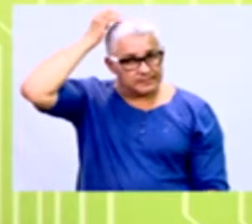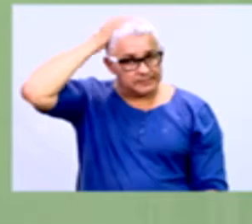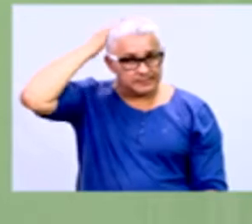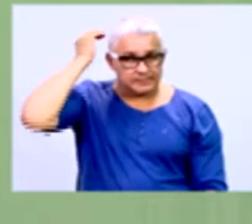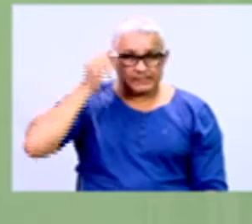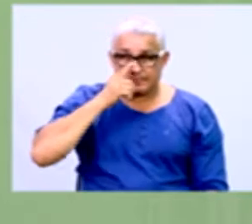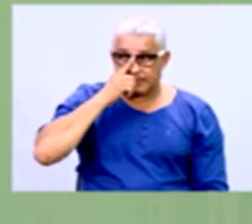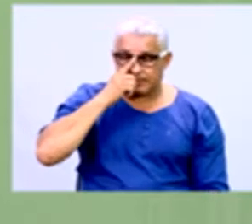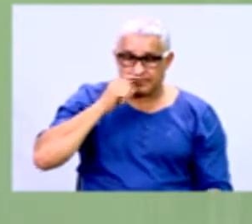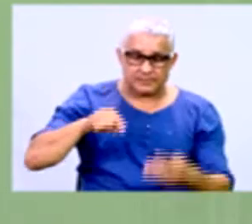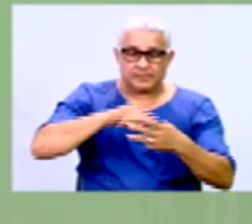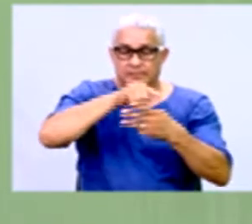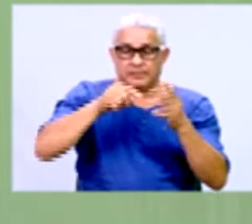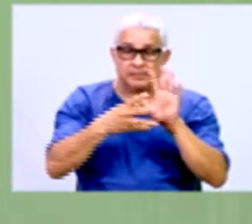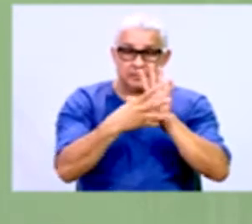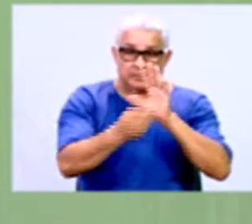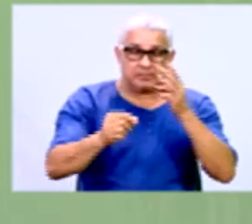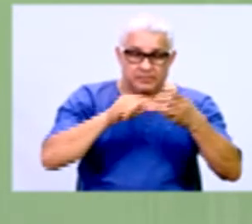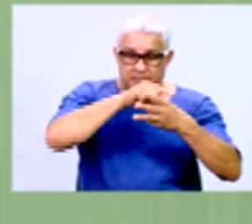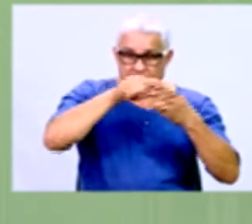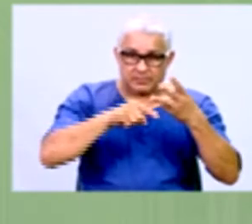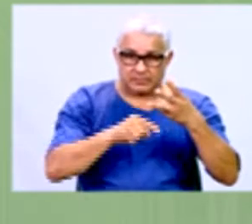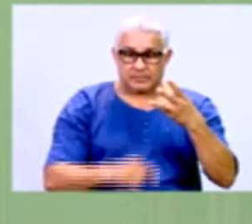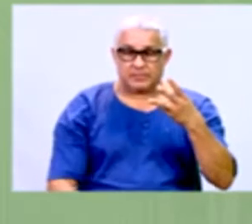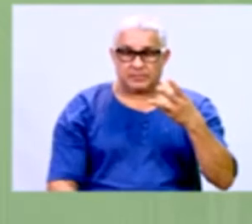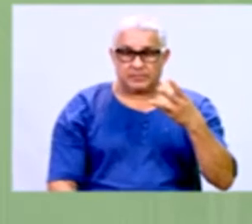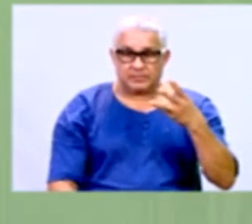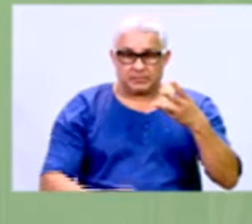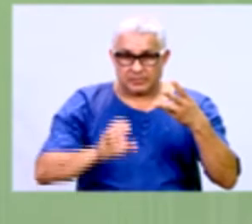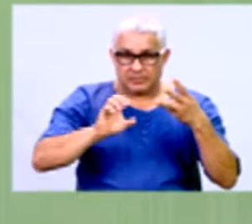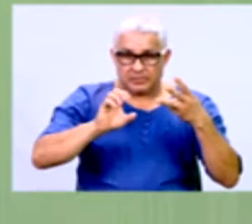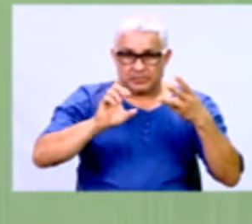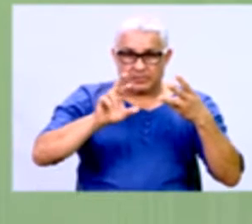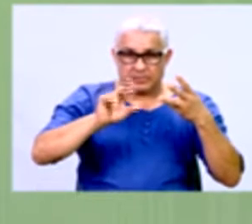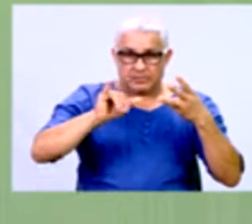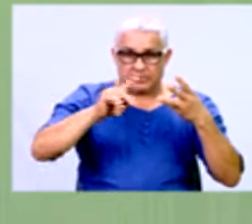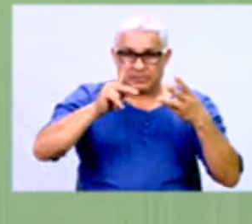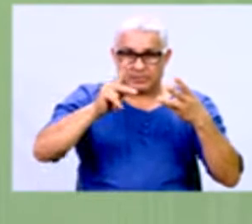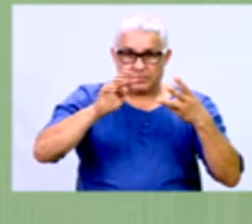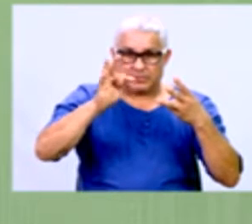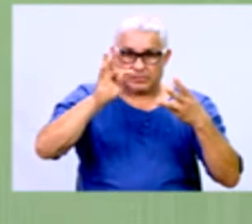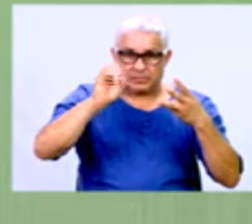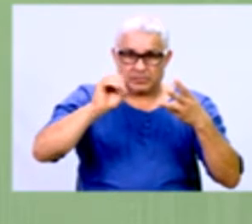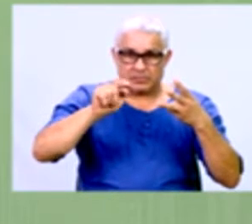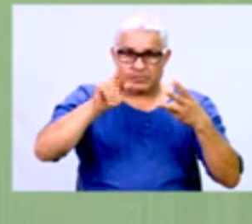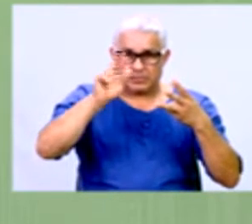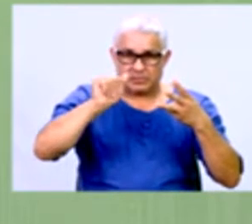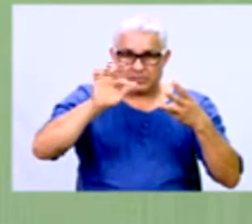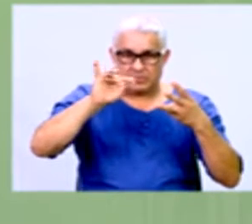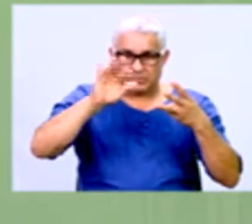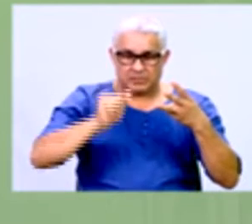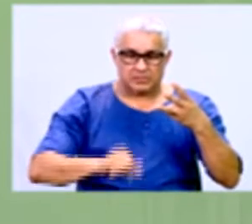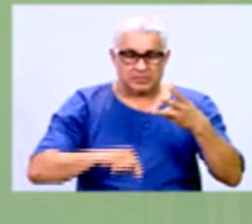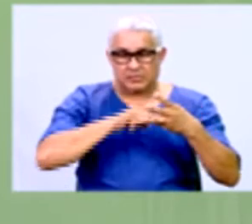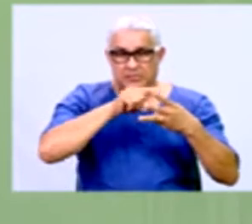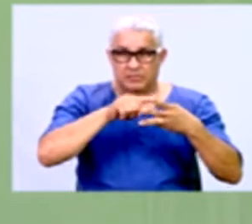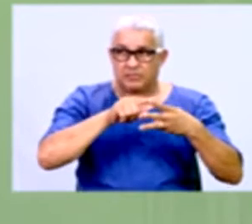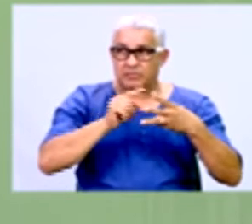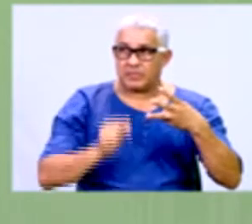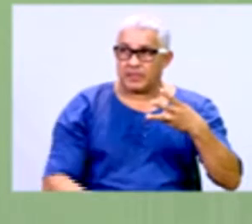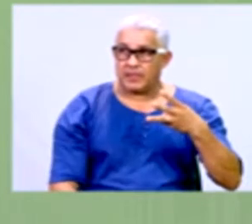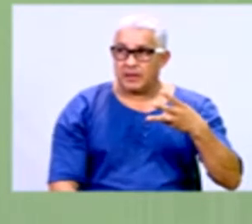Vimos 3 modelos, né, de criptografia aqui, os 3 mais conhecidos, né, mais utilizados, né? Quais são